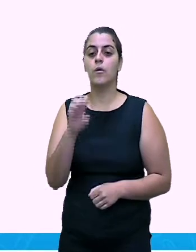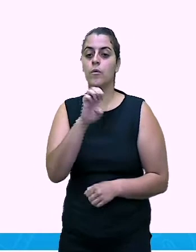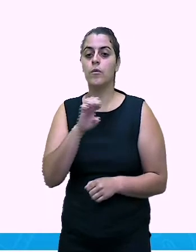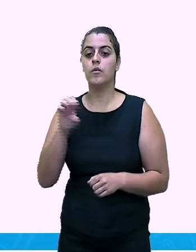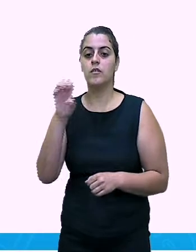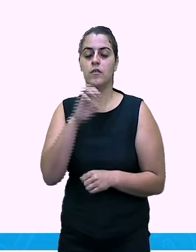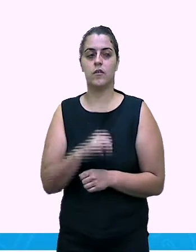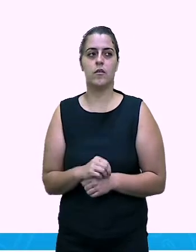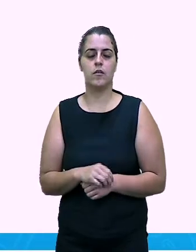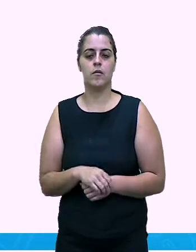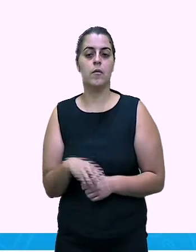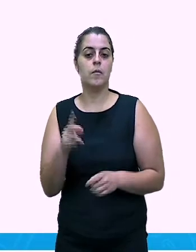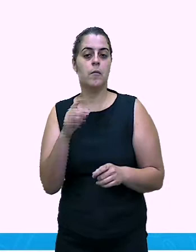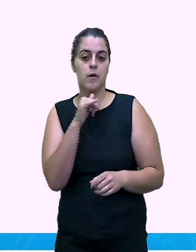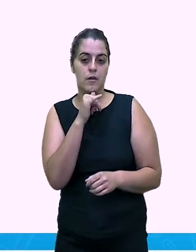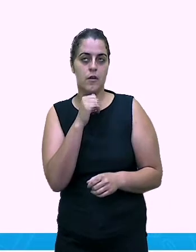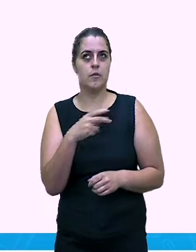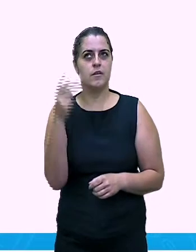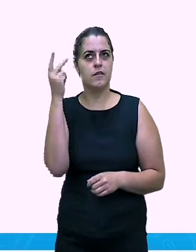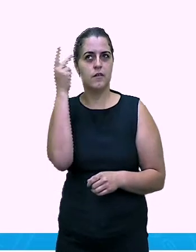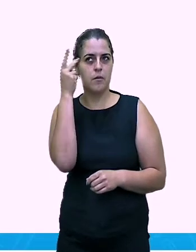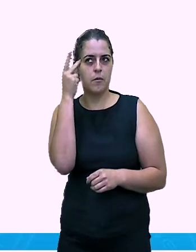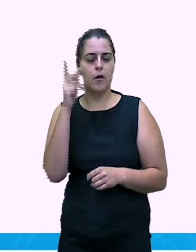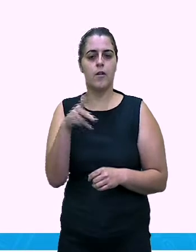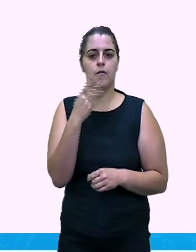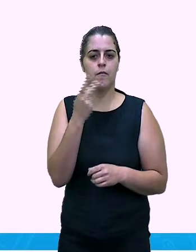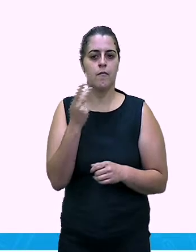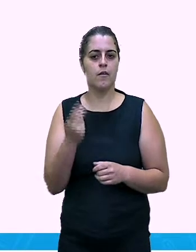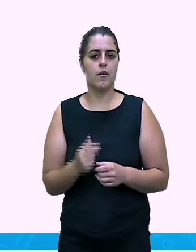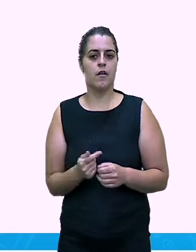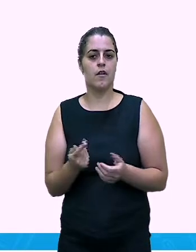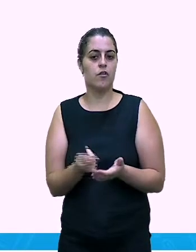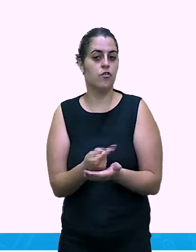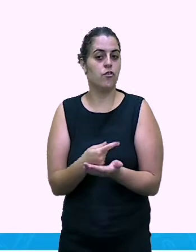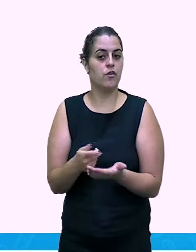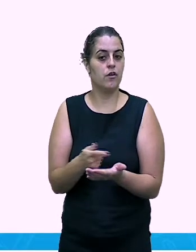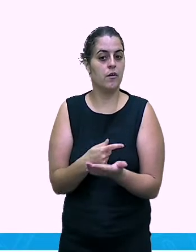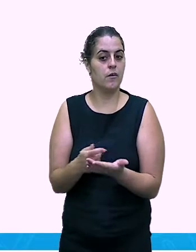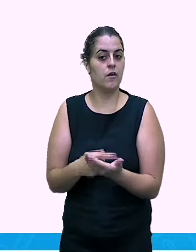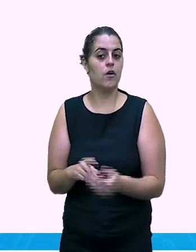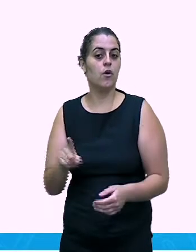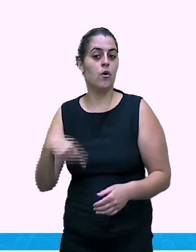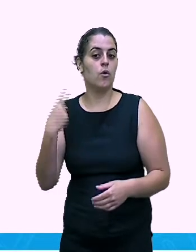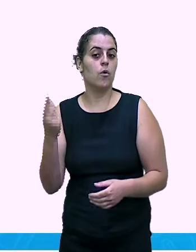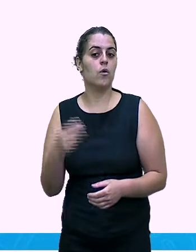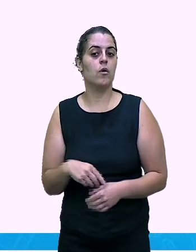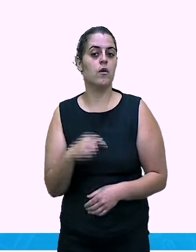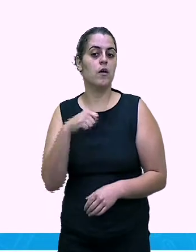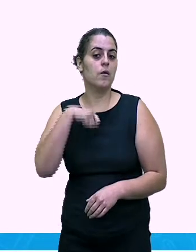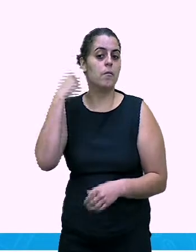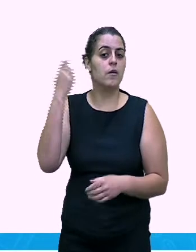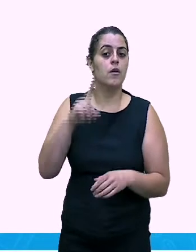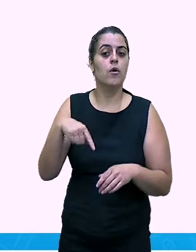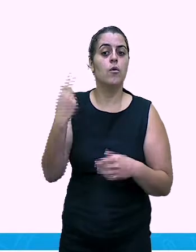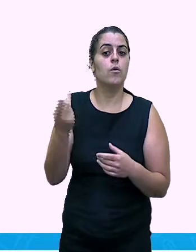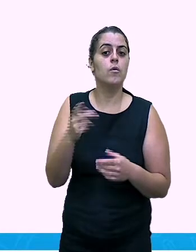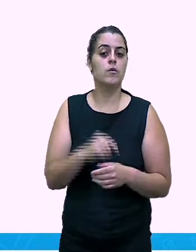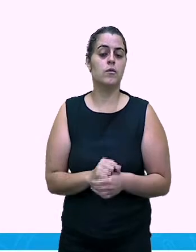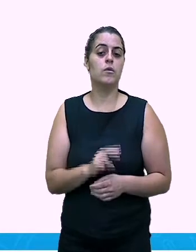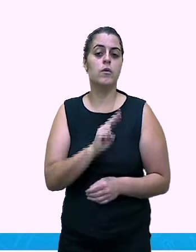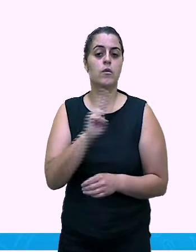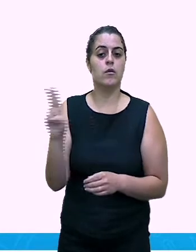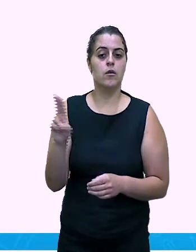região se fala gibi, em outras tirinhas, histórias em quadrinhos ou as revistinhas,